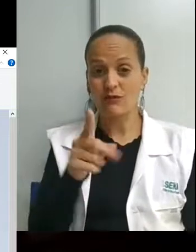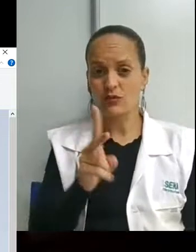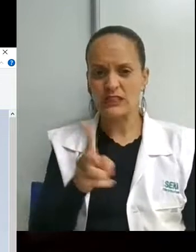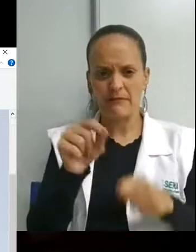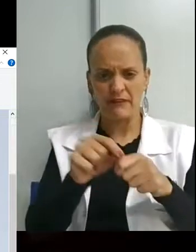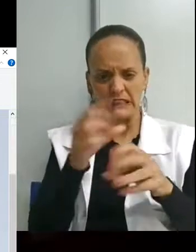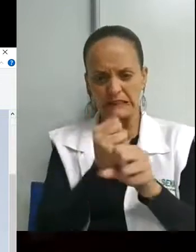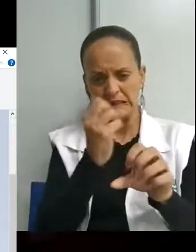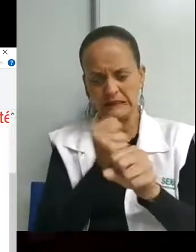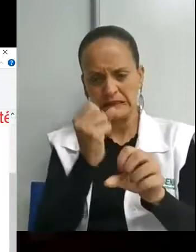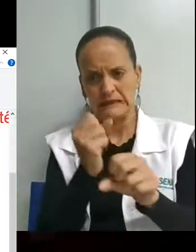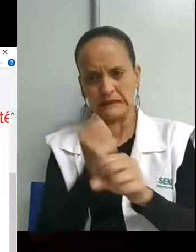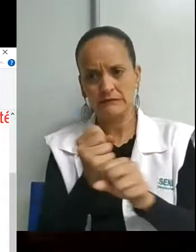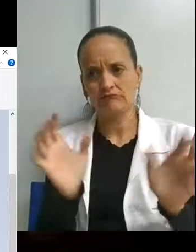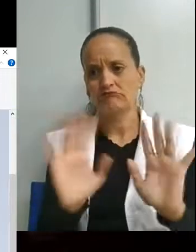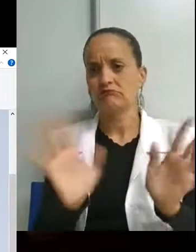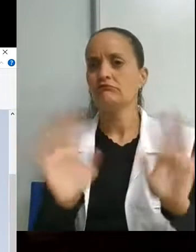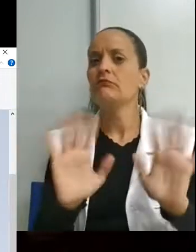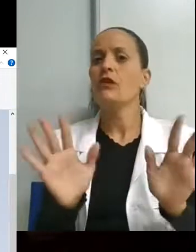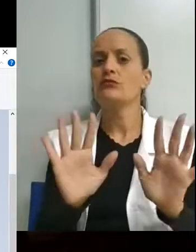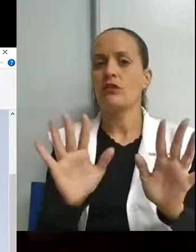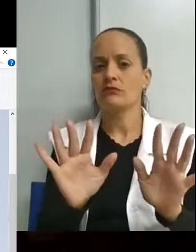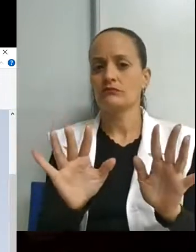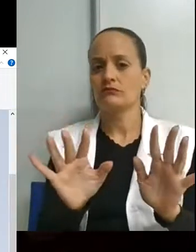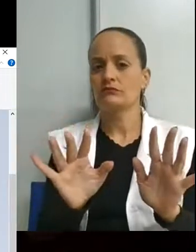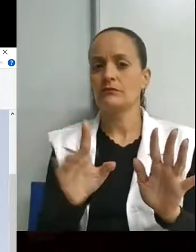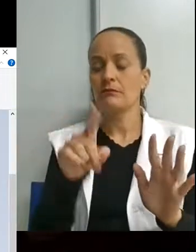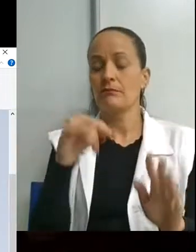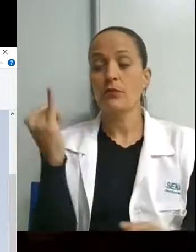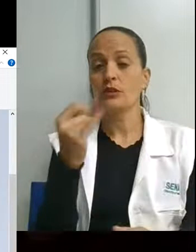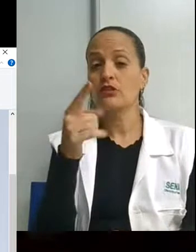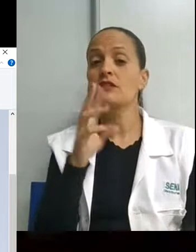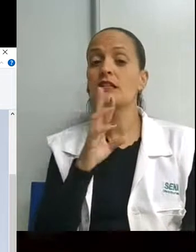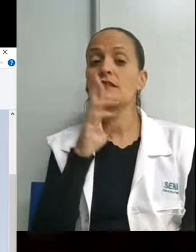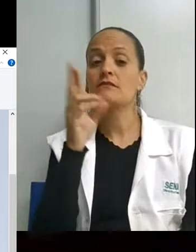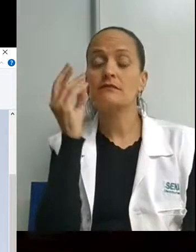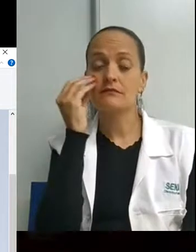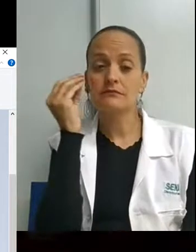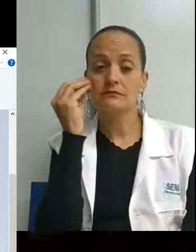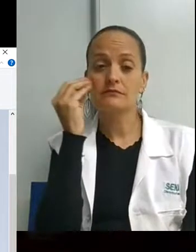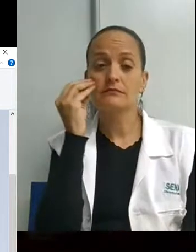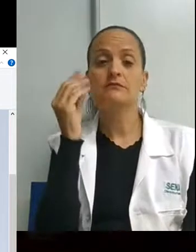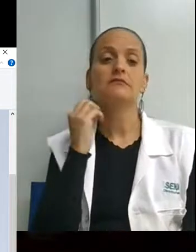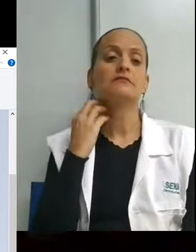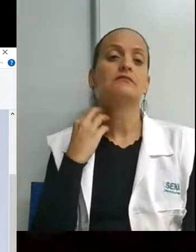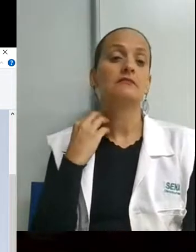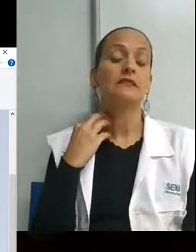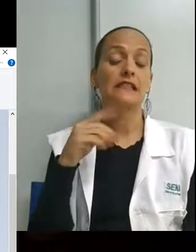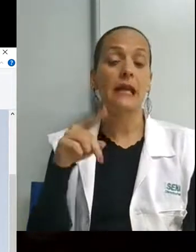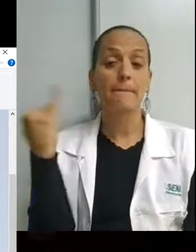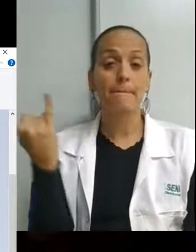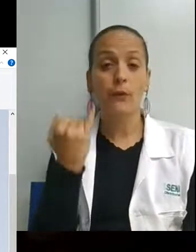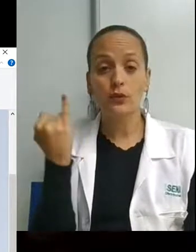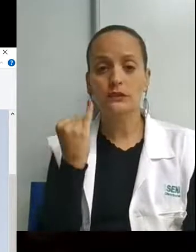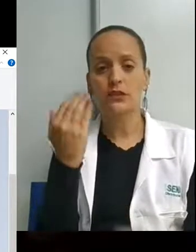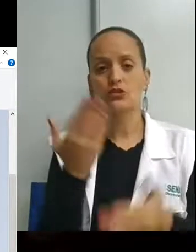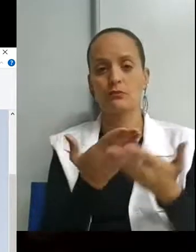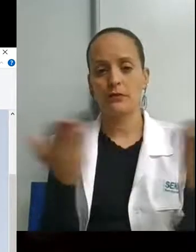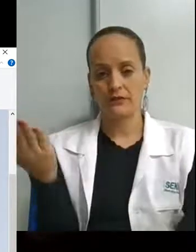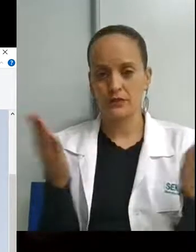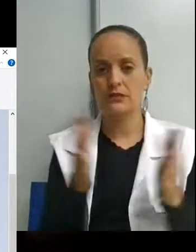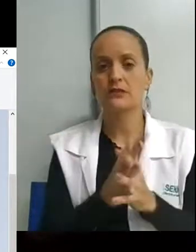certo? Se atentem para isso aqui, ó, para justificativa, né? Vou separar aqui, ó, só a parte que nos interessa, que é essa aqui, ó.